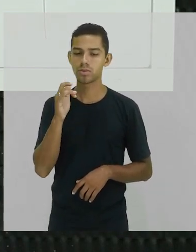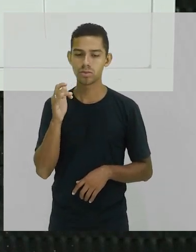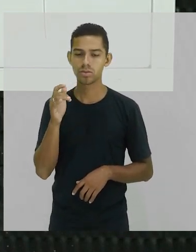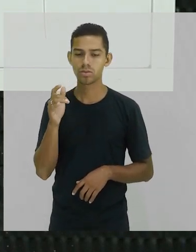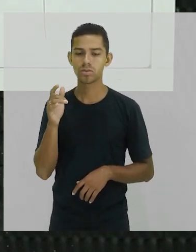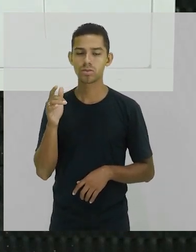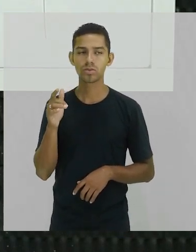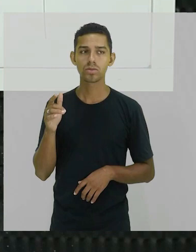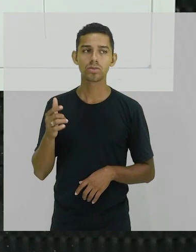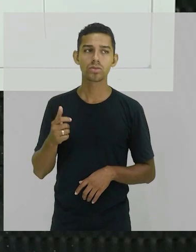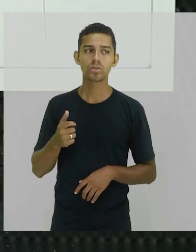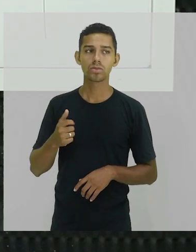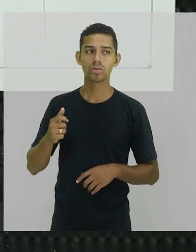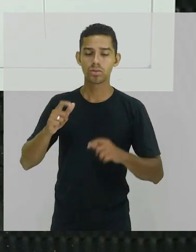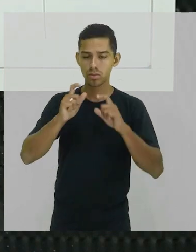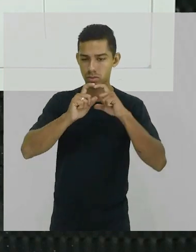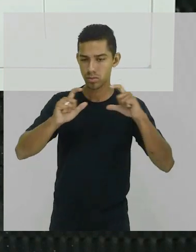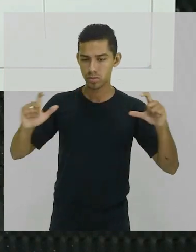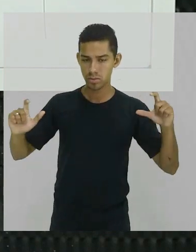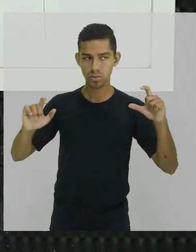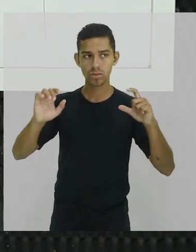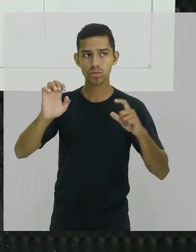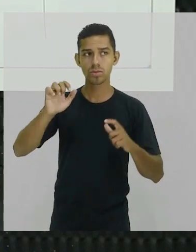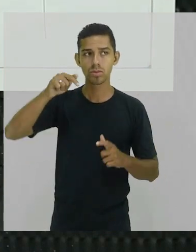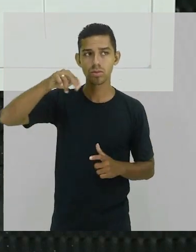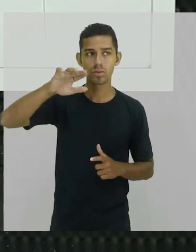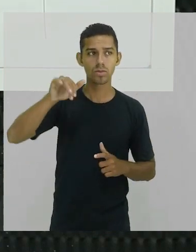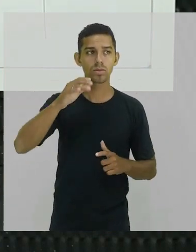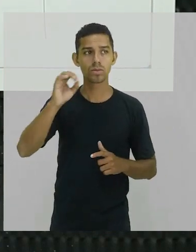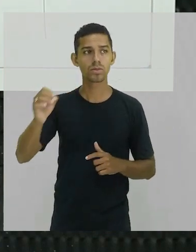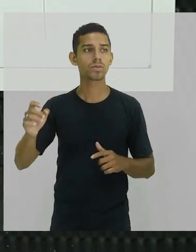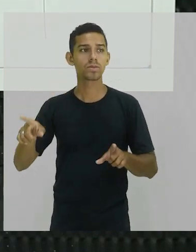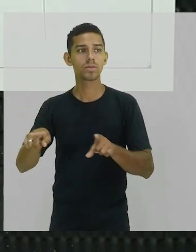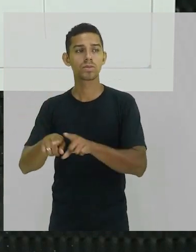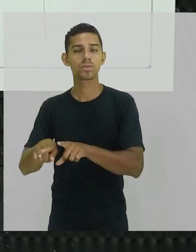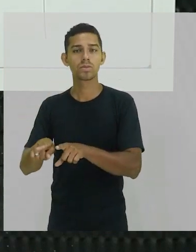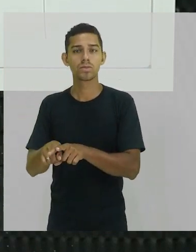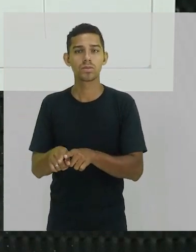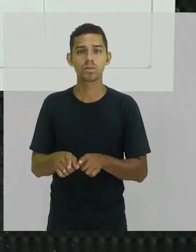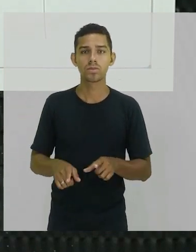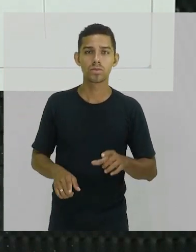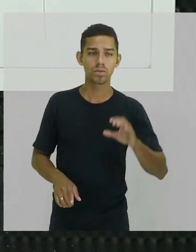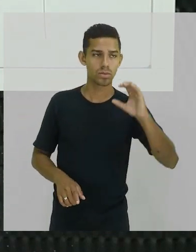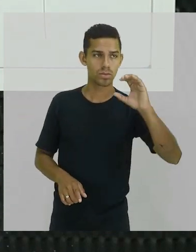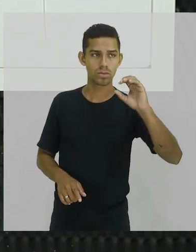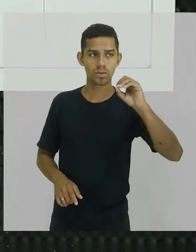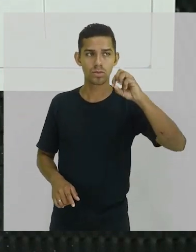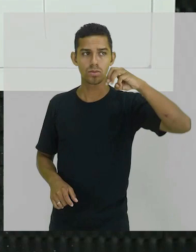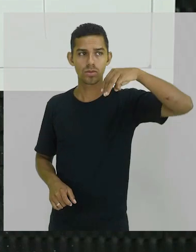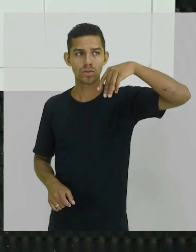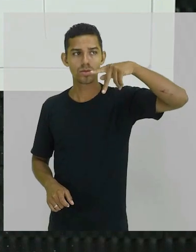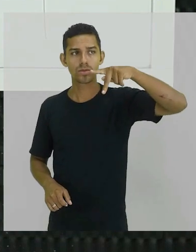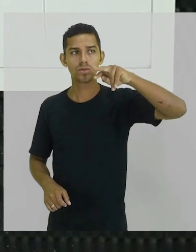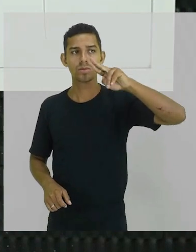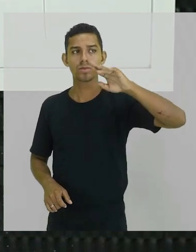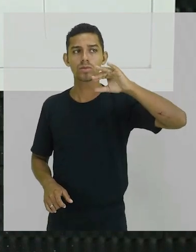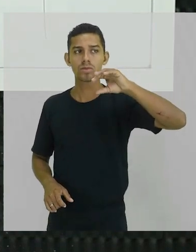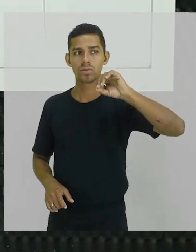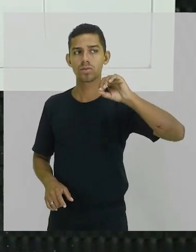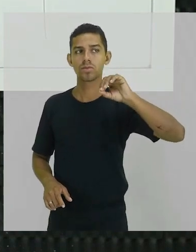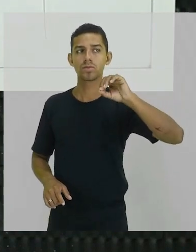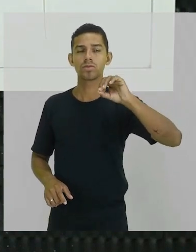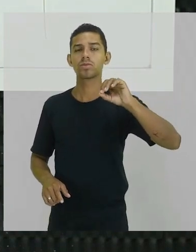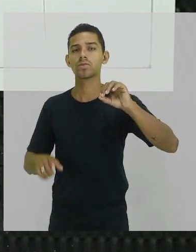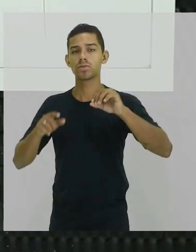por uma equaçãozinha, que é o comprimento igual a N, comprimento de onda, dividido